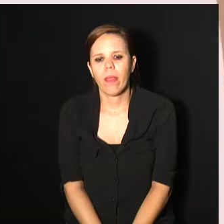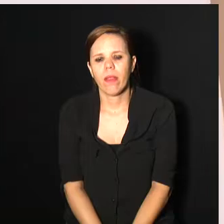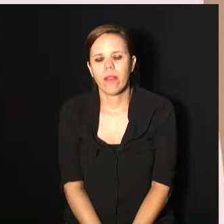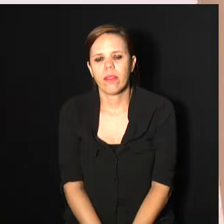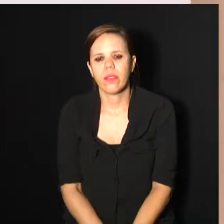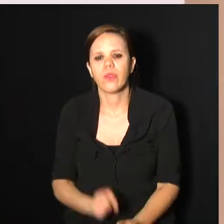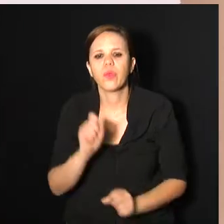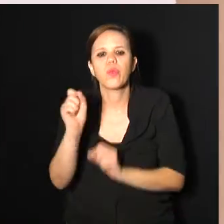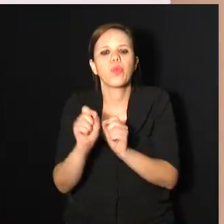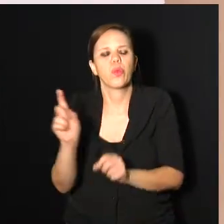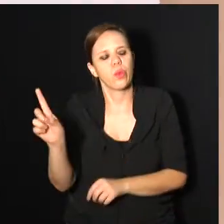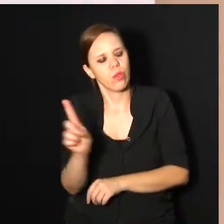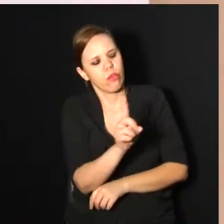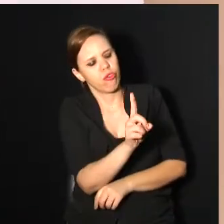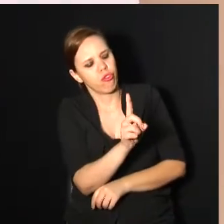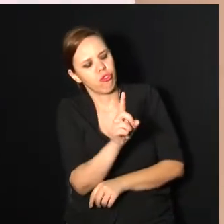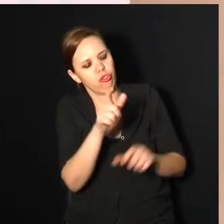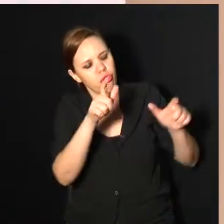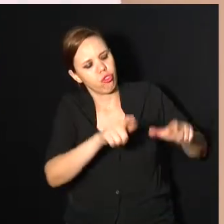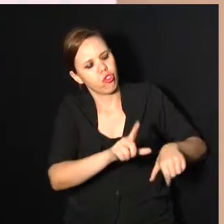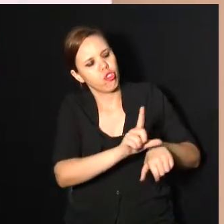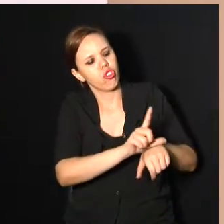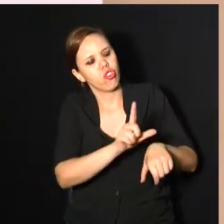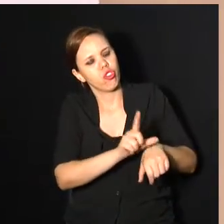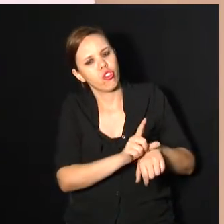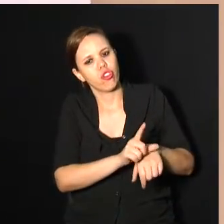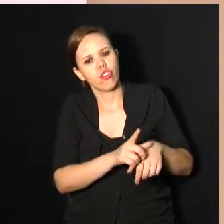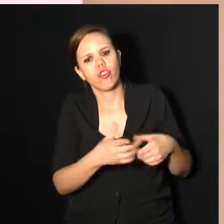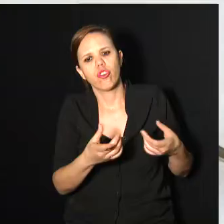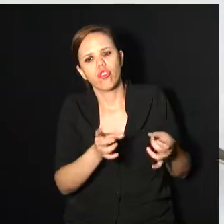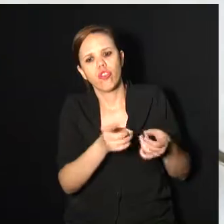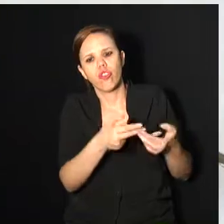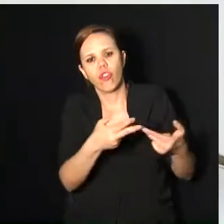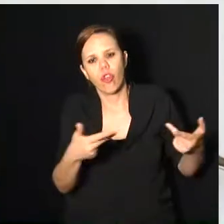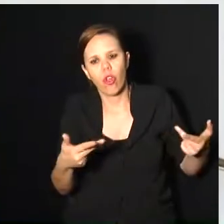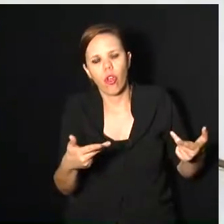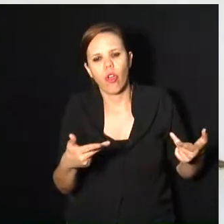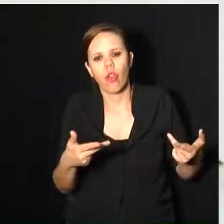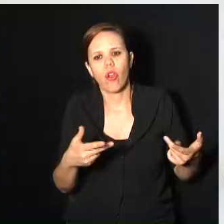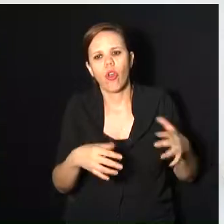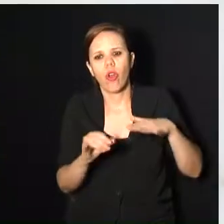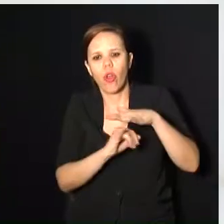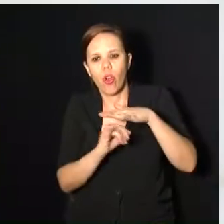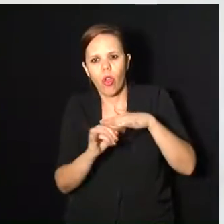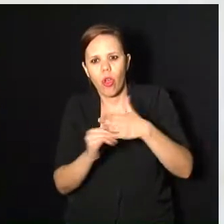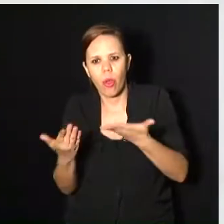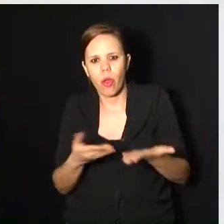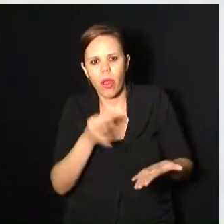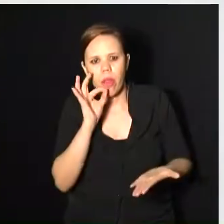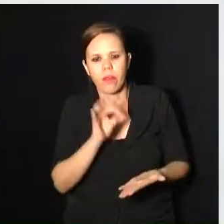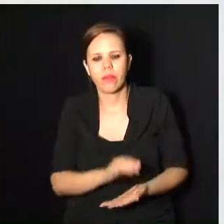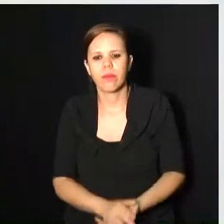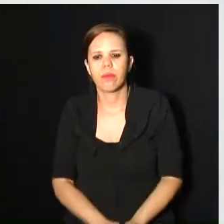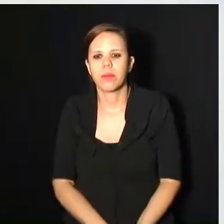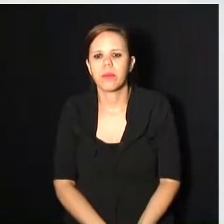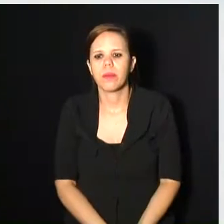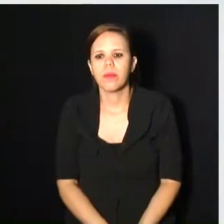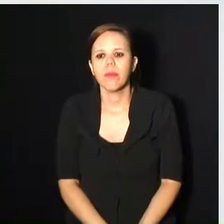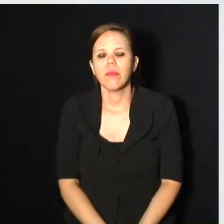Quem chega no bazar da ONG Operacão Resgate é recebido assim, com um belo café.